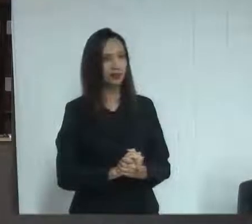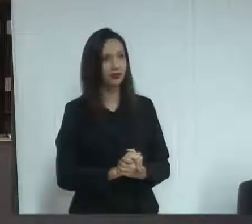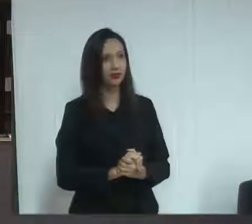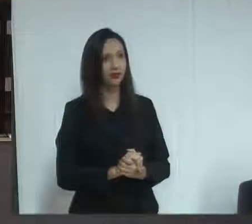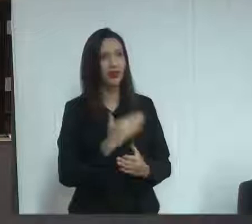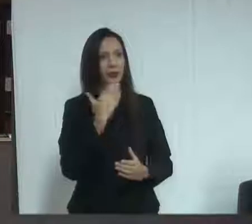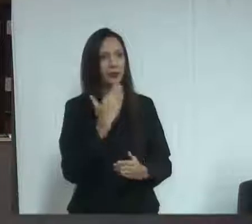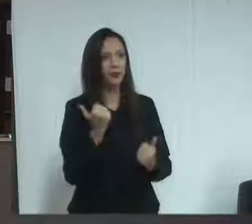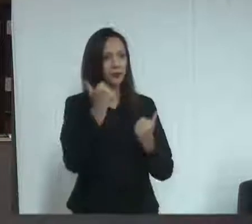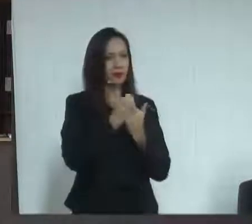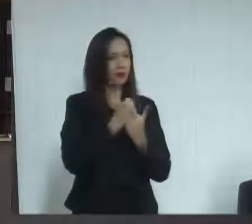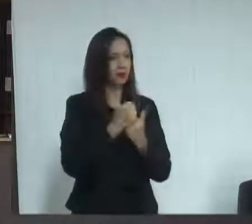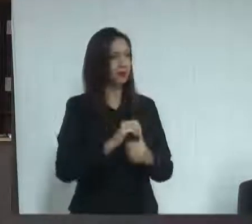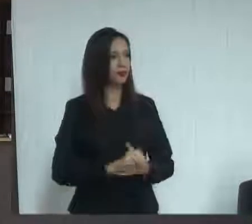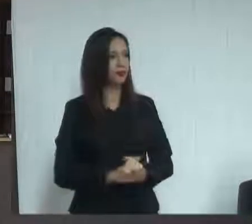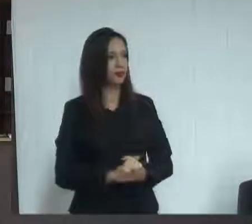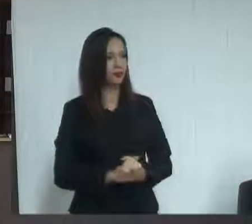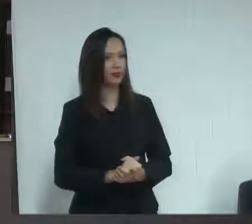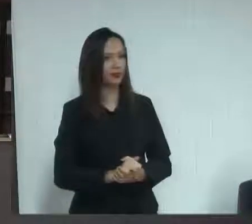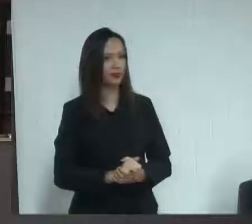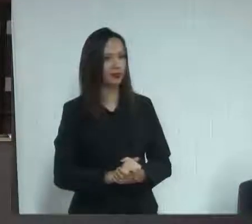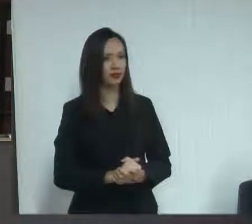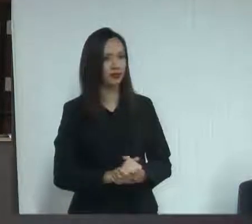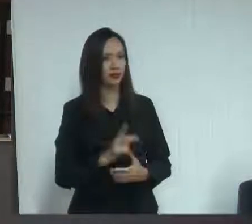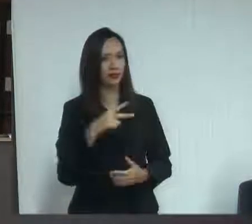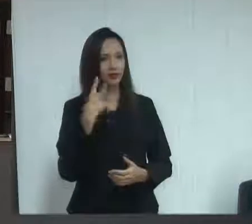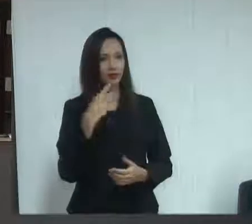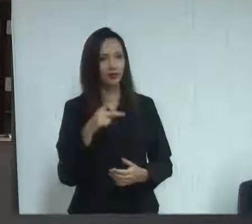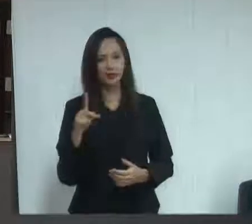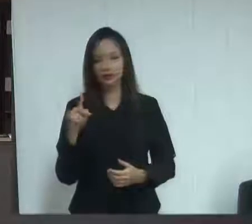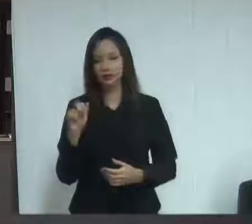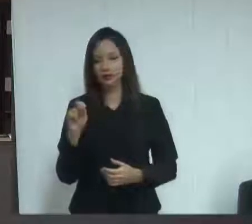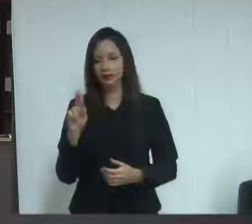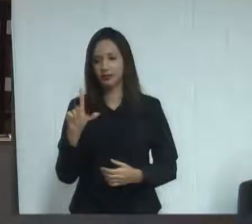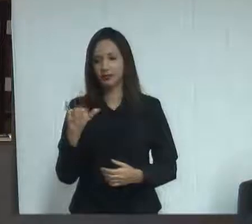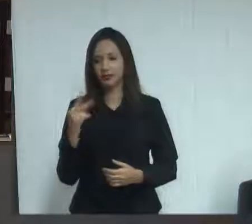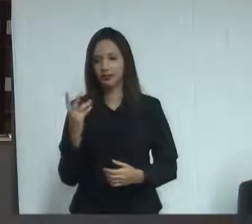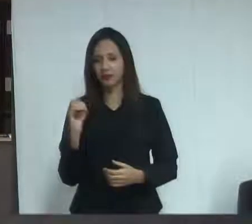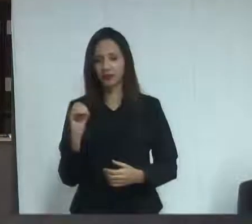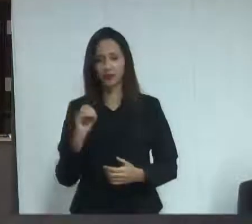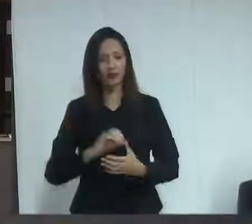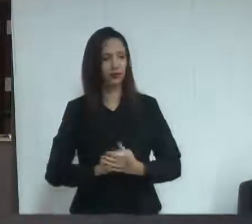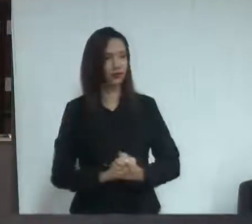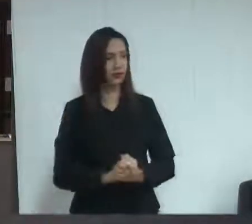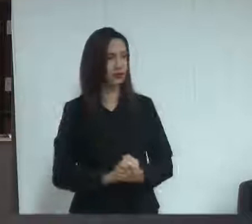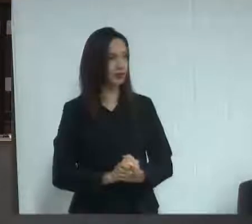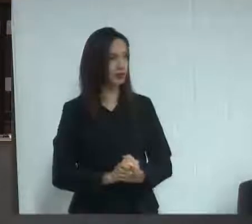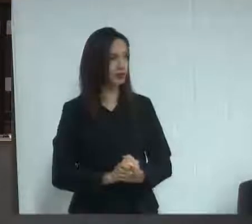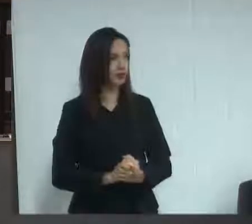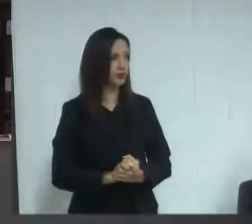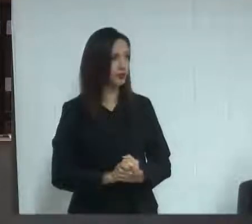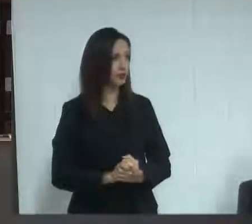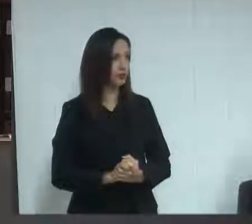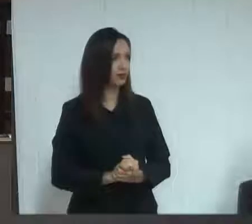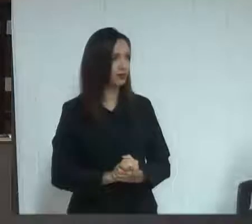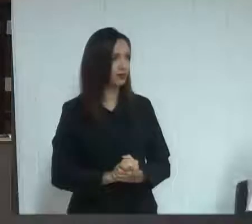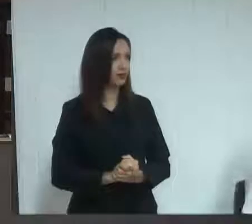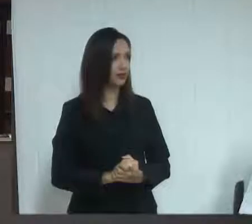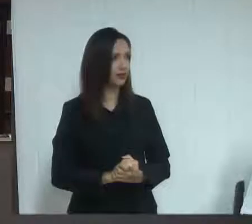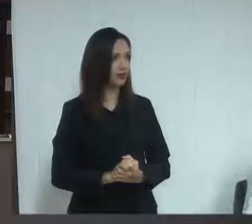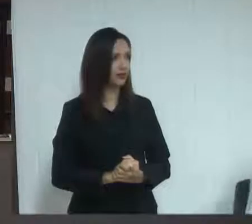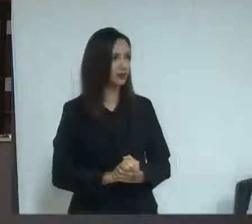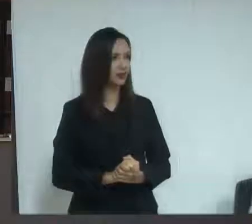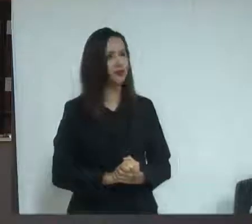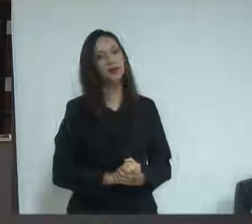Peço a palavra, senhor. Com a palavra o vereador Paulinho Palmeira. Vai ter eleição de